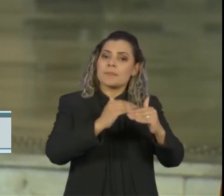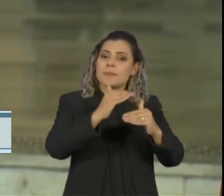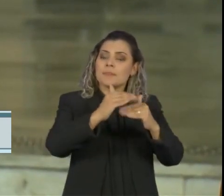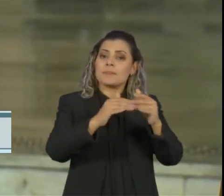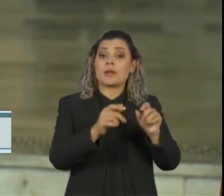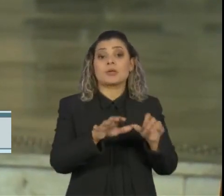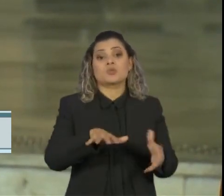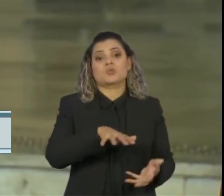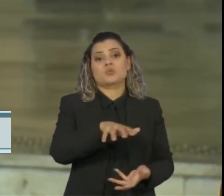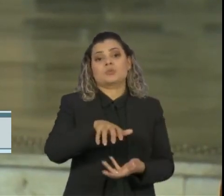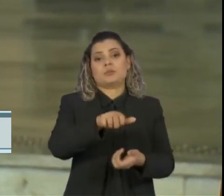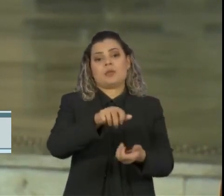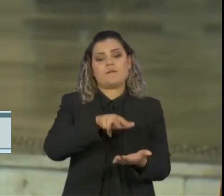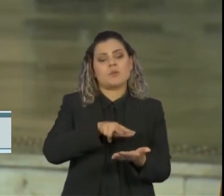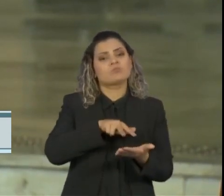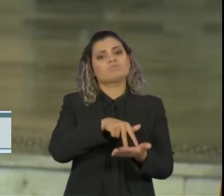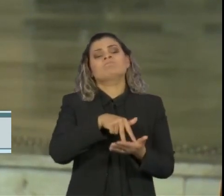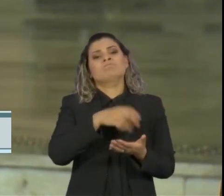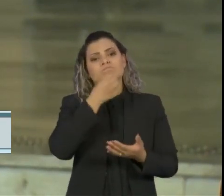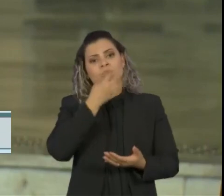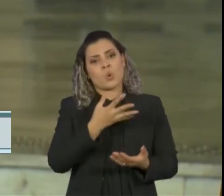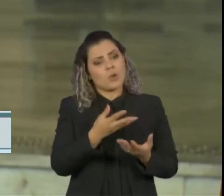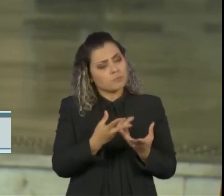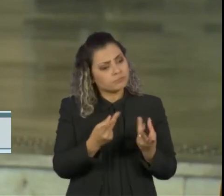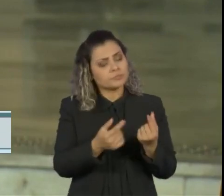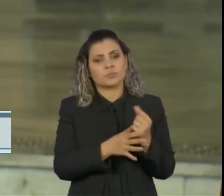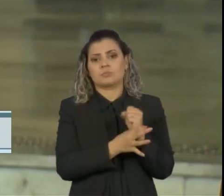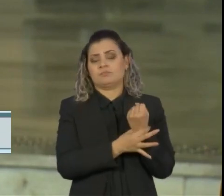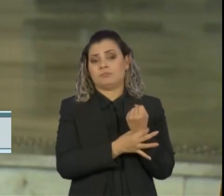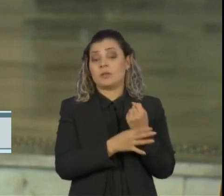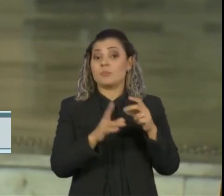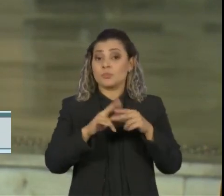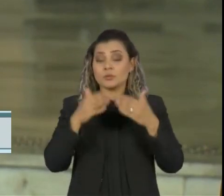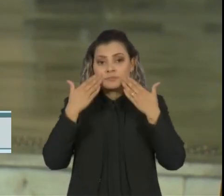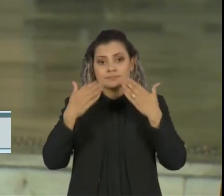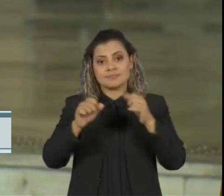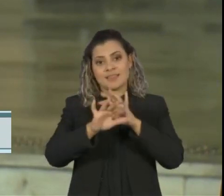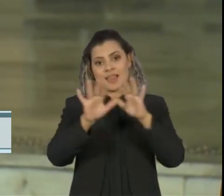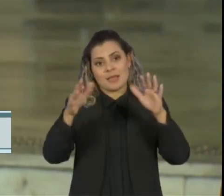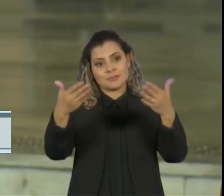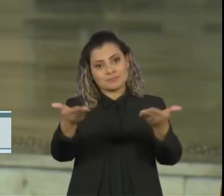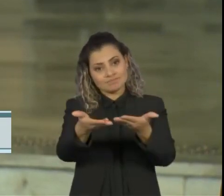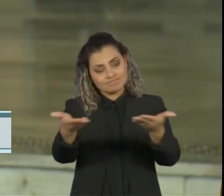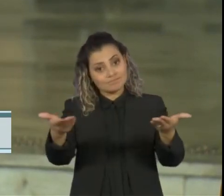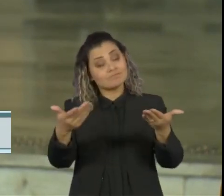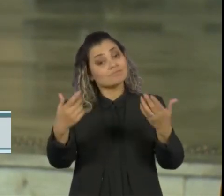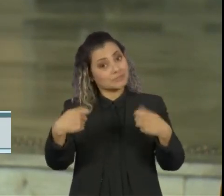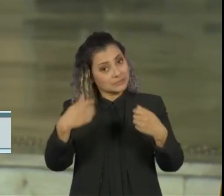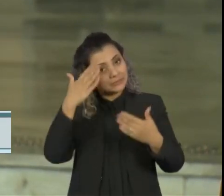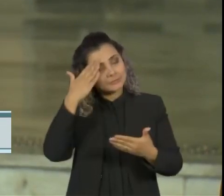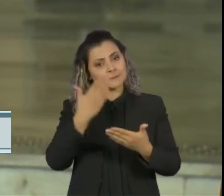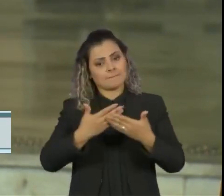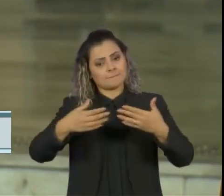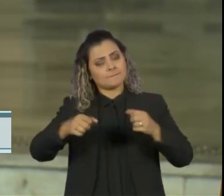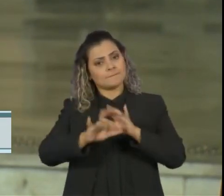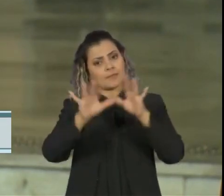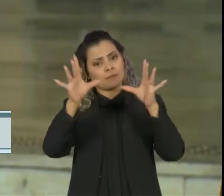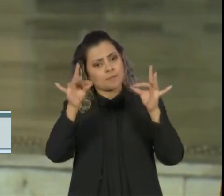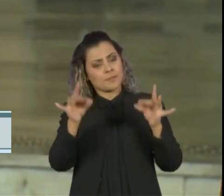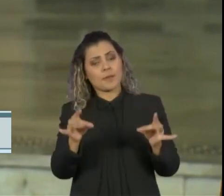forma sustentada. E a transparência é muito importante para isso, porque mesmo nas idas e vindas